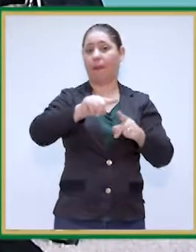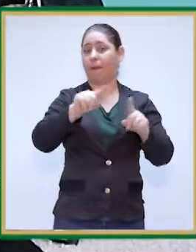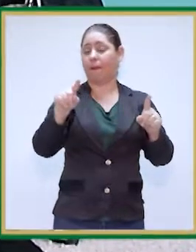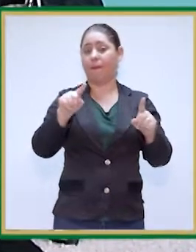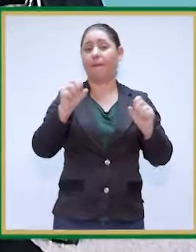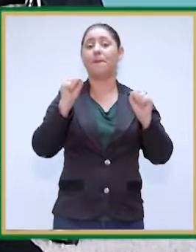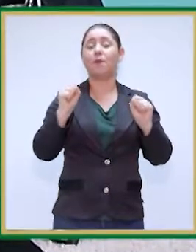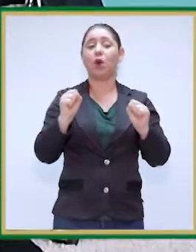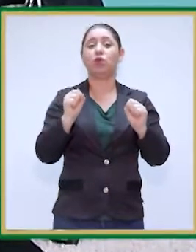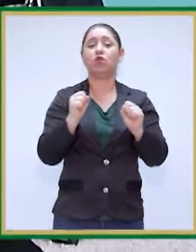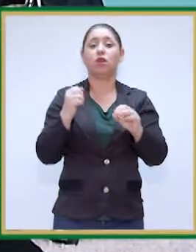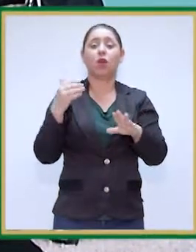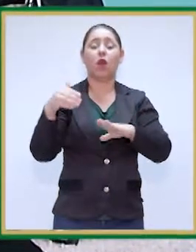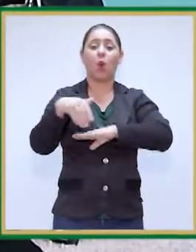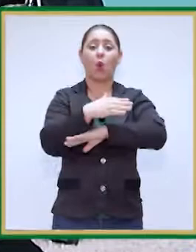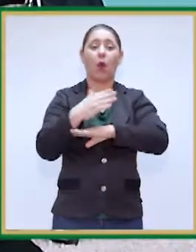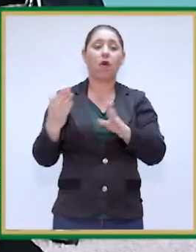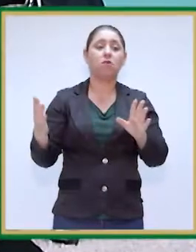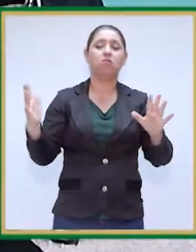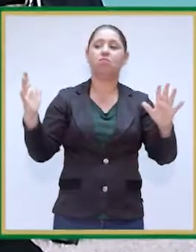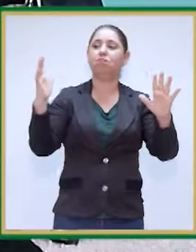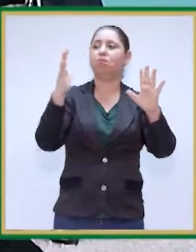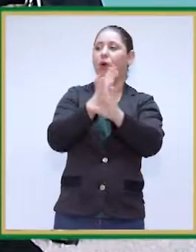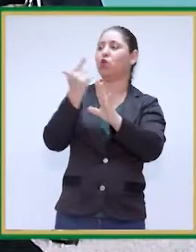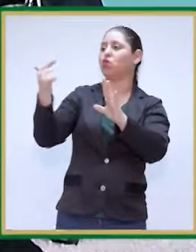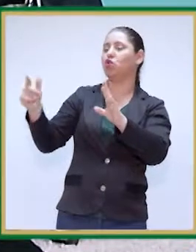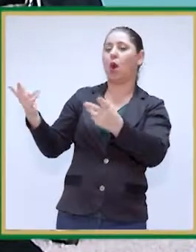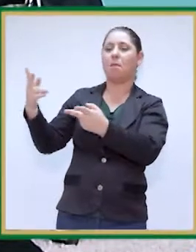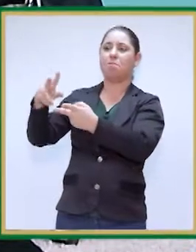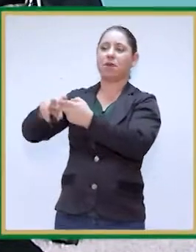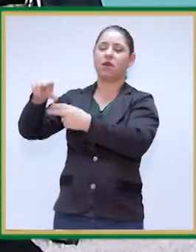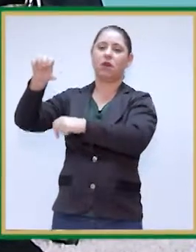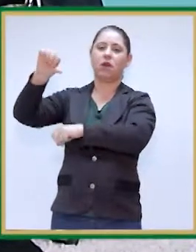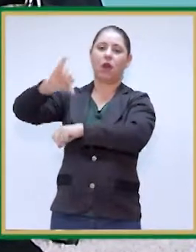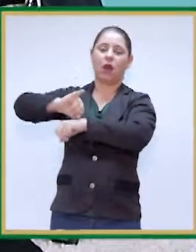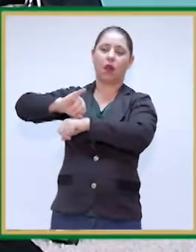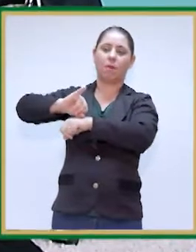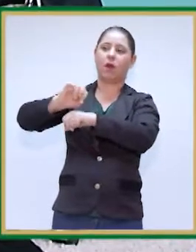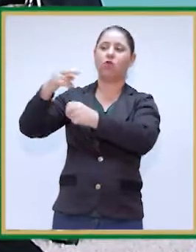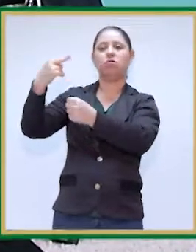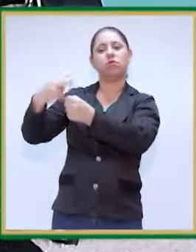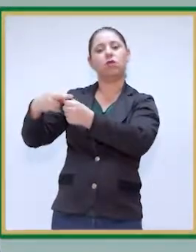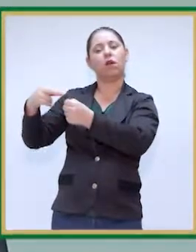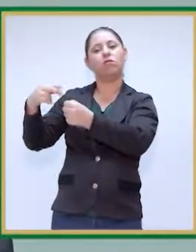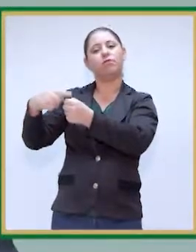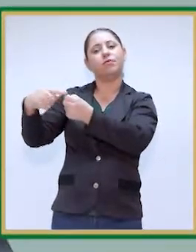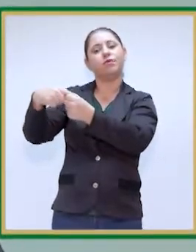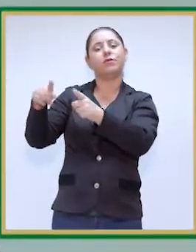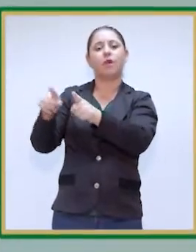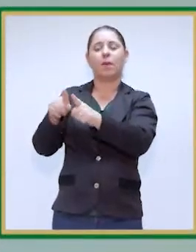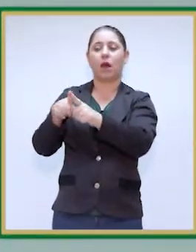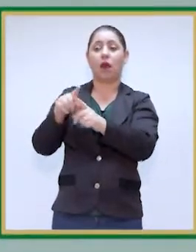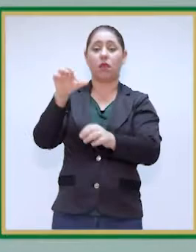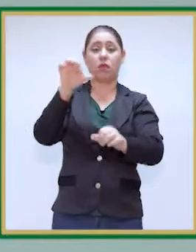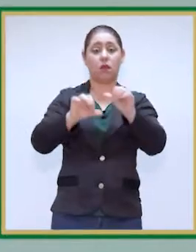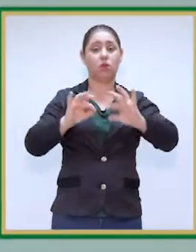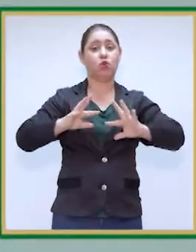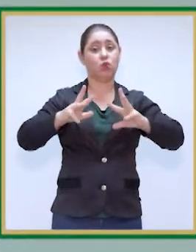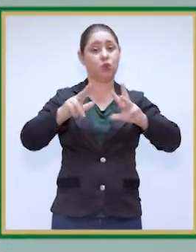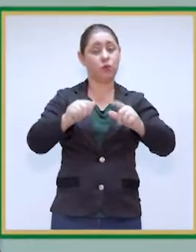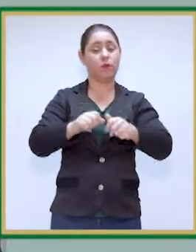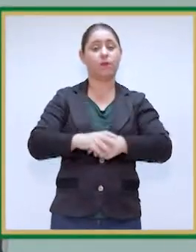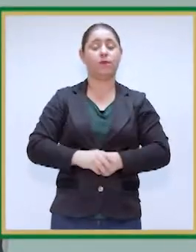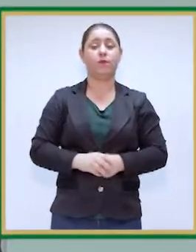Sim. Pode ser entrada da rua, pode ser transferência de outros presídios, da capital ou do interior. Então, a gente sempre analisa esse